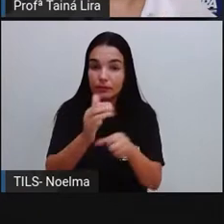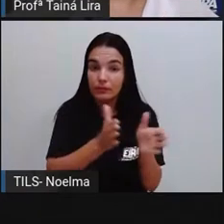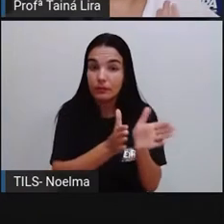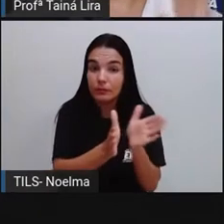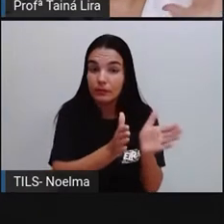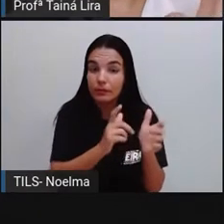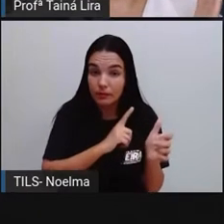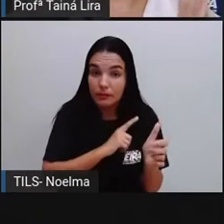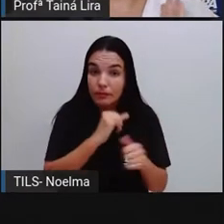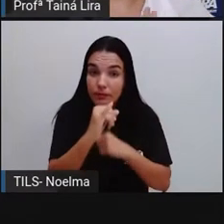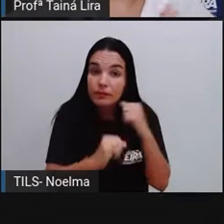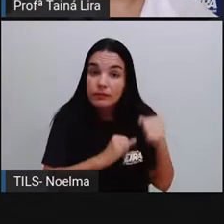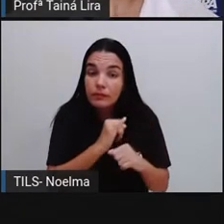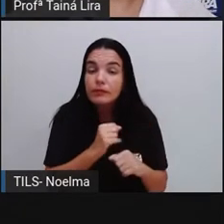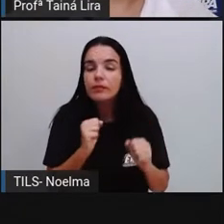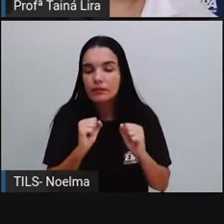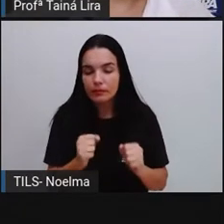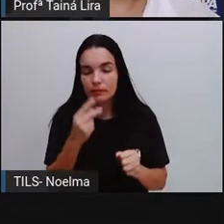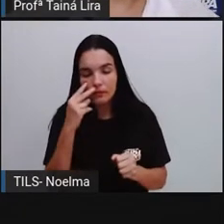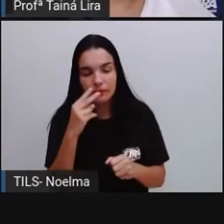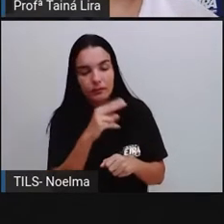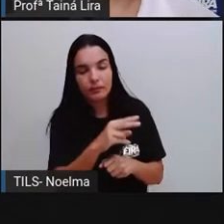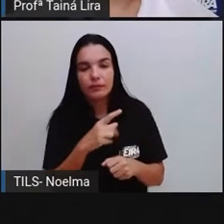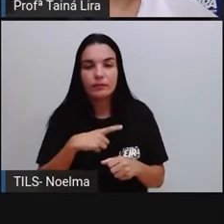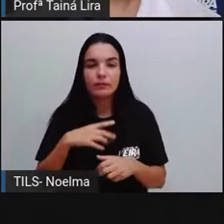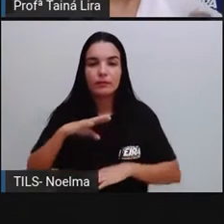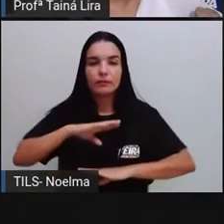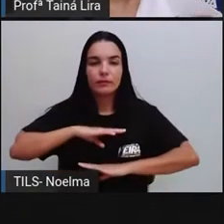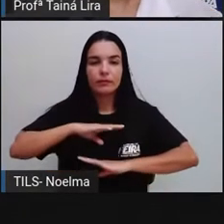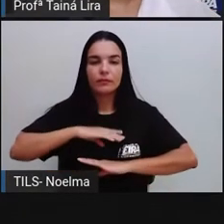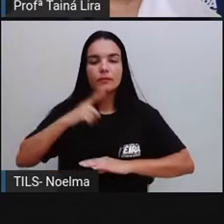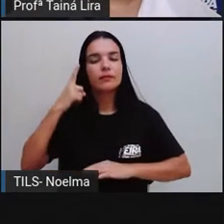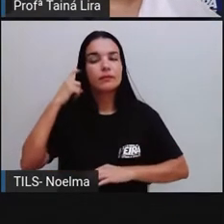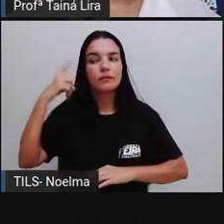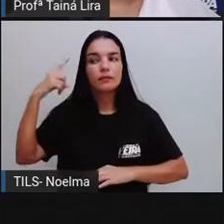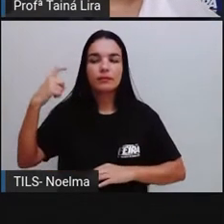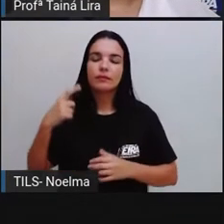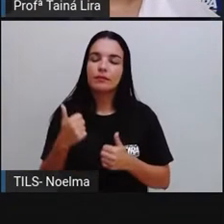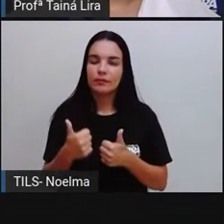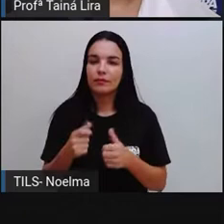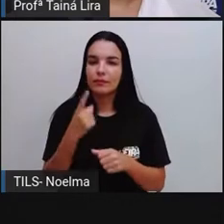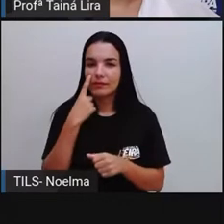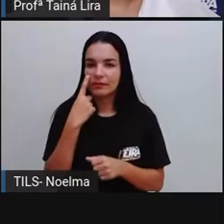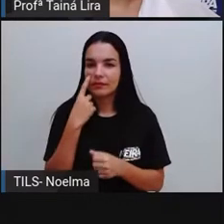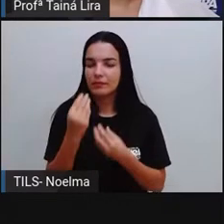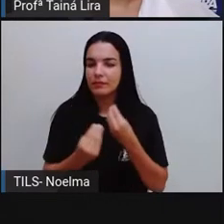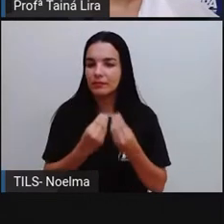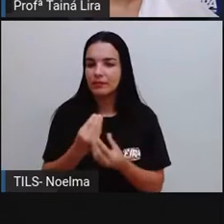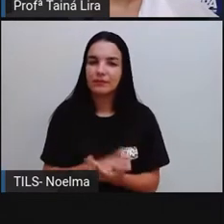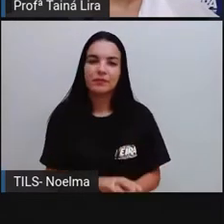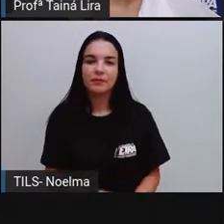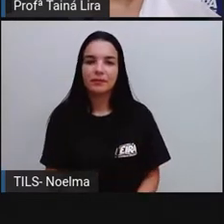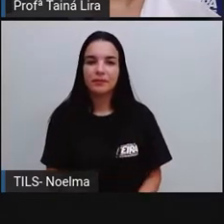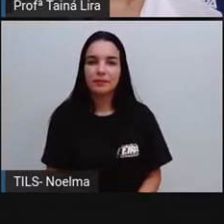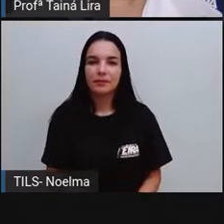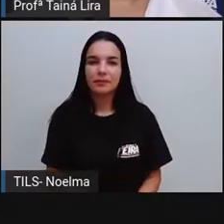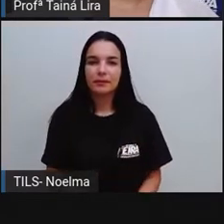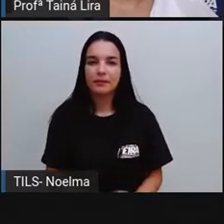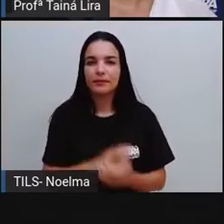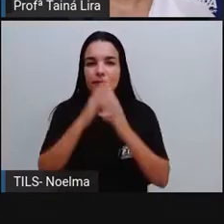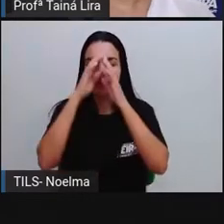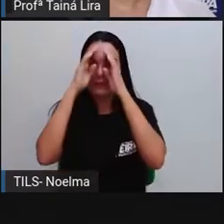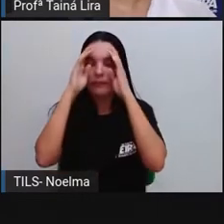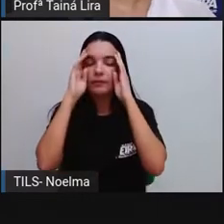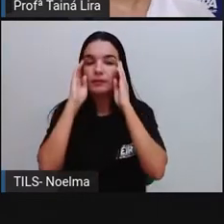de técnicas legais para a gente conseguir tirar sons aí do nosso corpo, tá? E